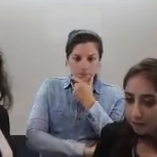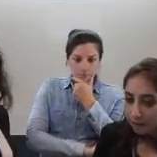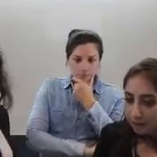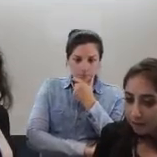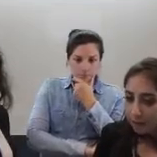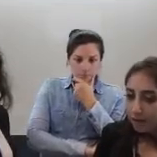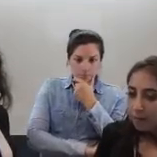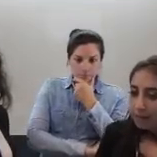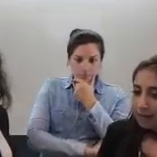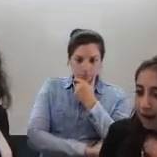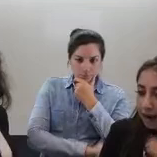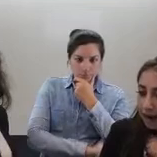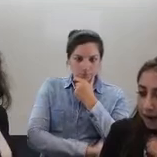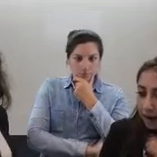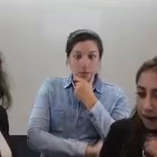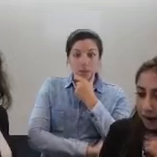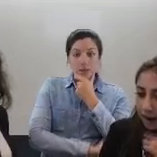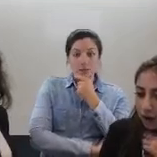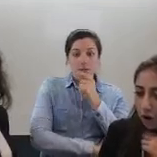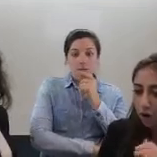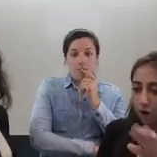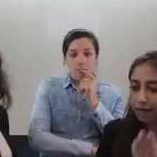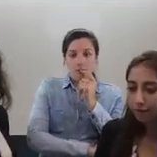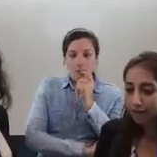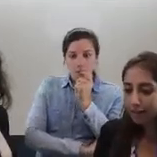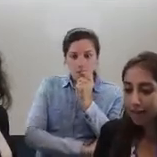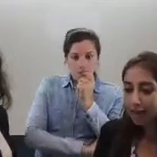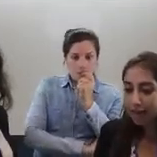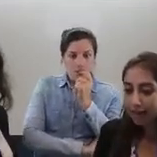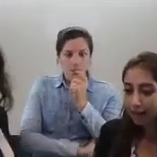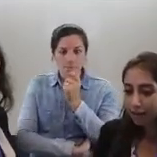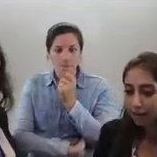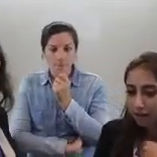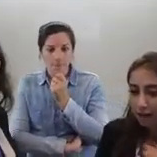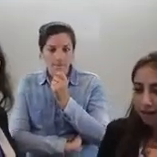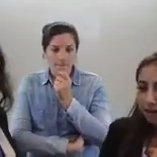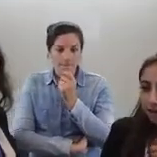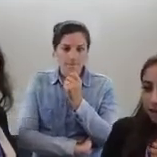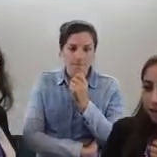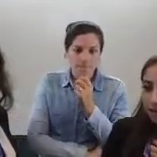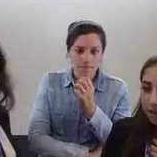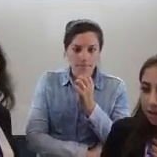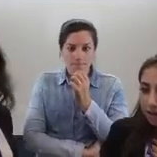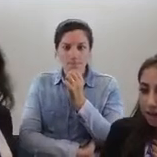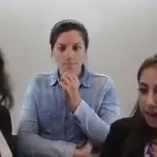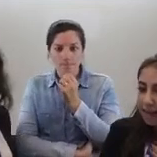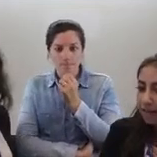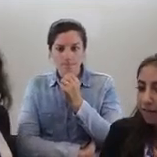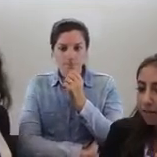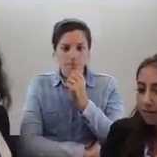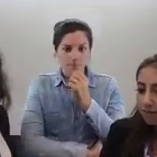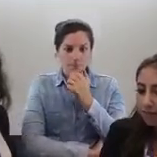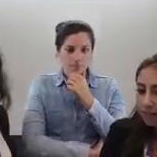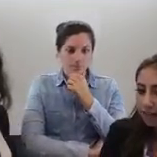Educação. Pode dar um pesquisar. Ó, pode descer. Deixa eu só botar só pedagogia.